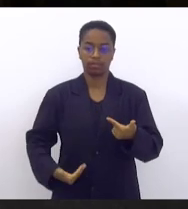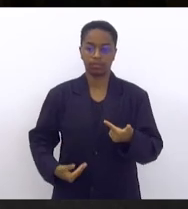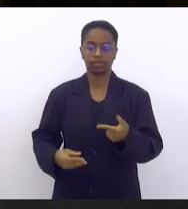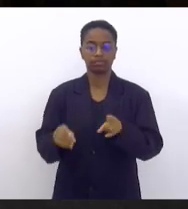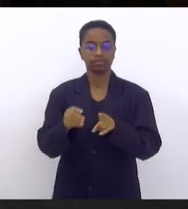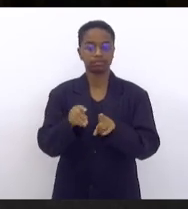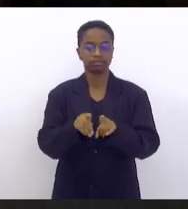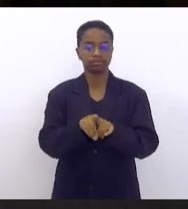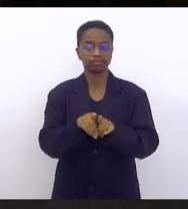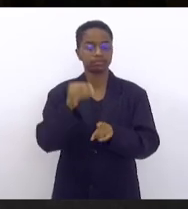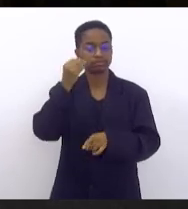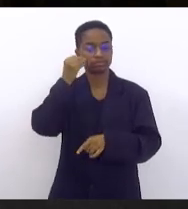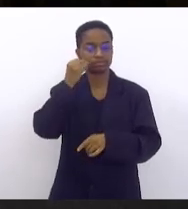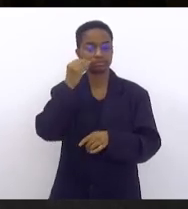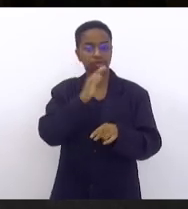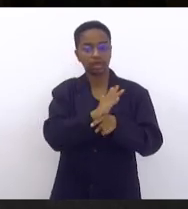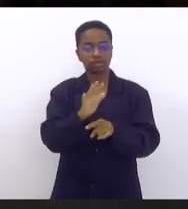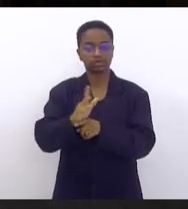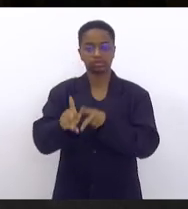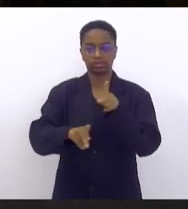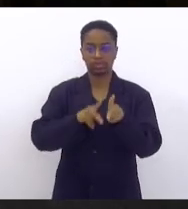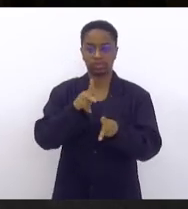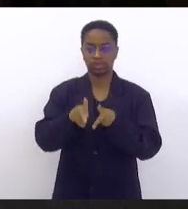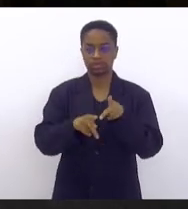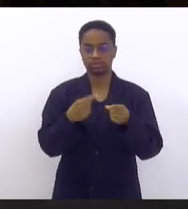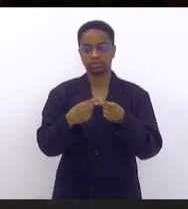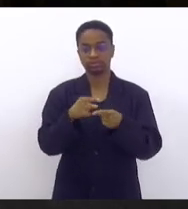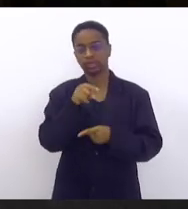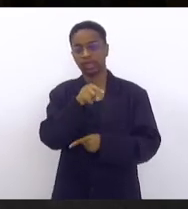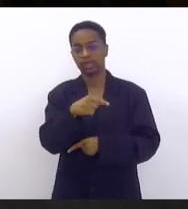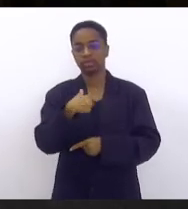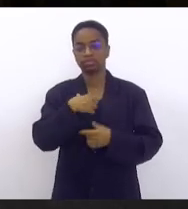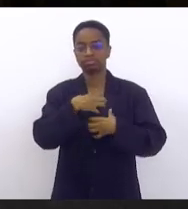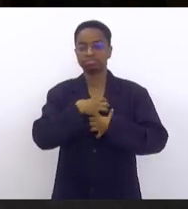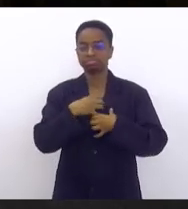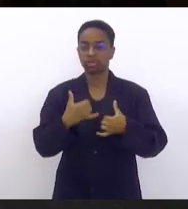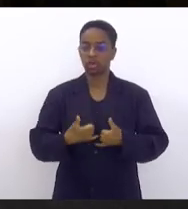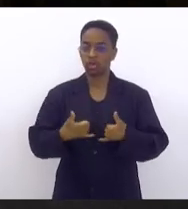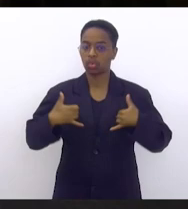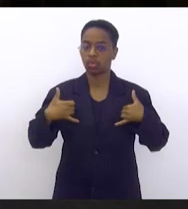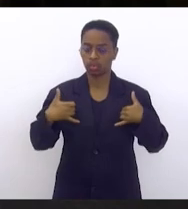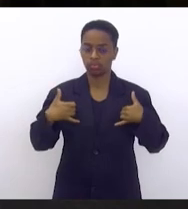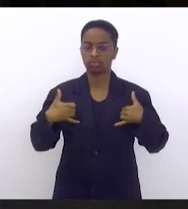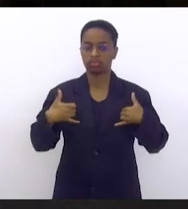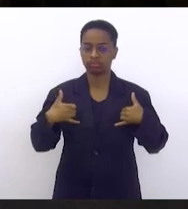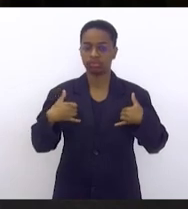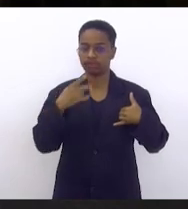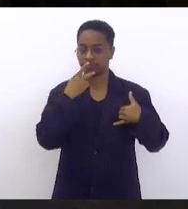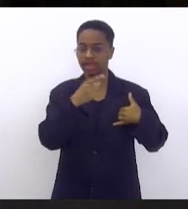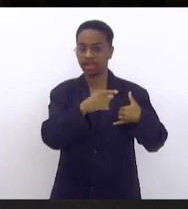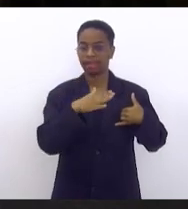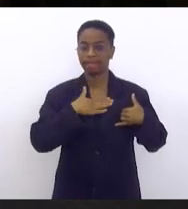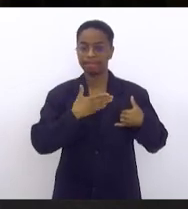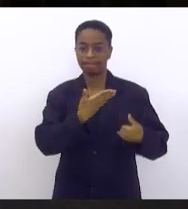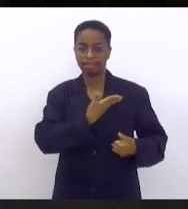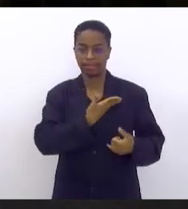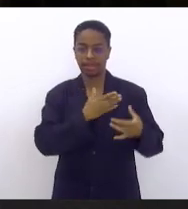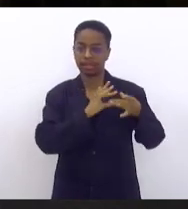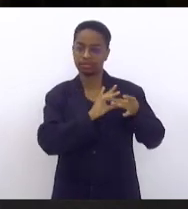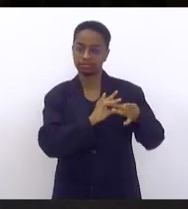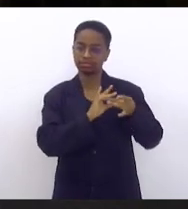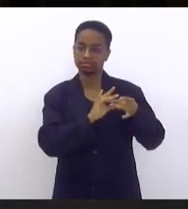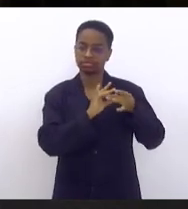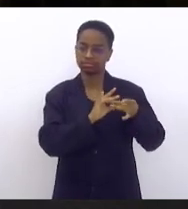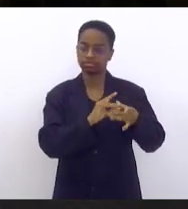à população. Alguém que eu tenho muito orgulho e me orgulho muito de chamá-la de companheira. Tenho muito